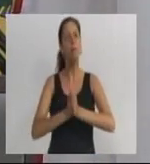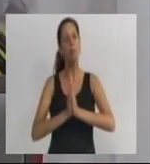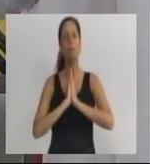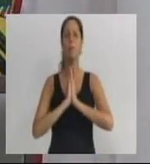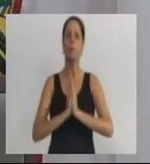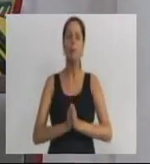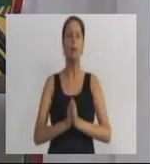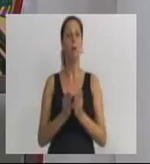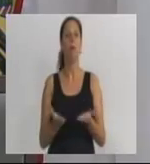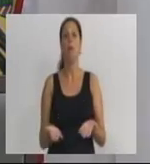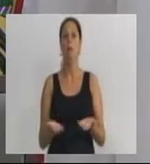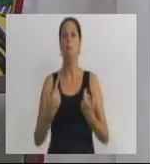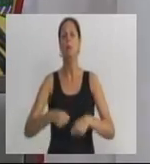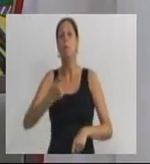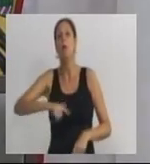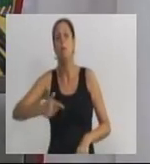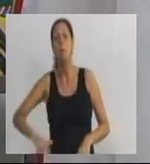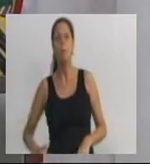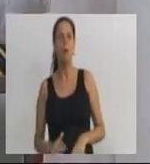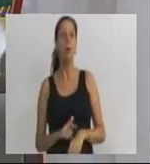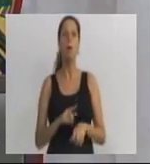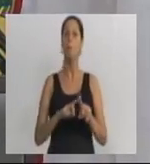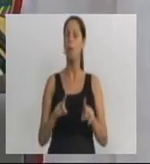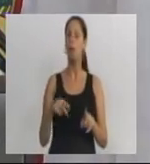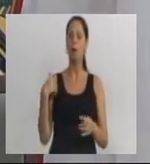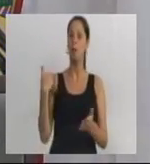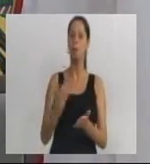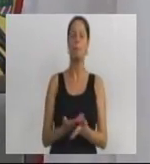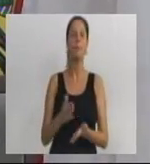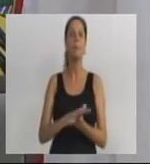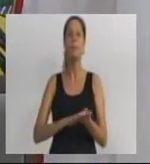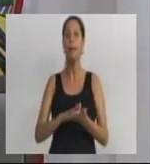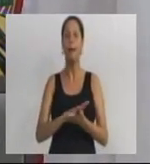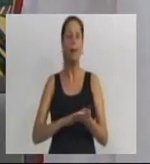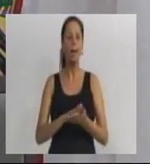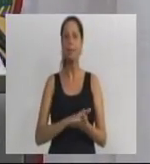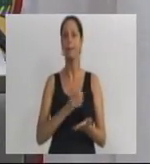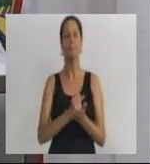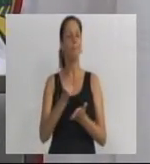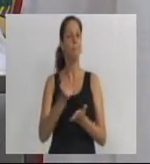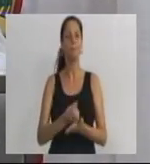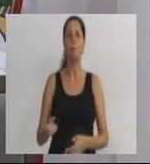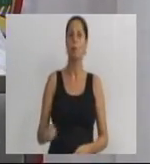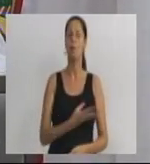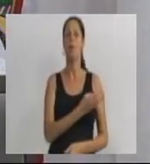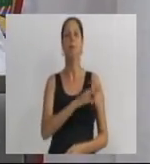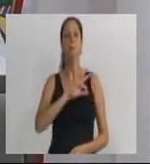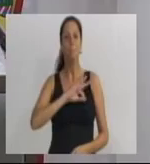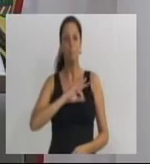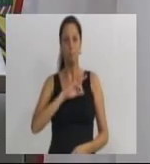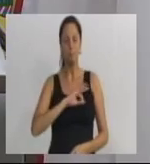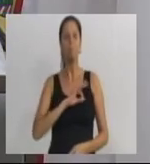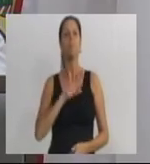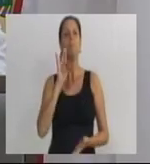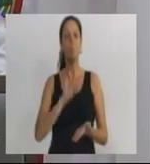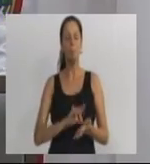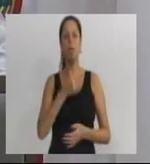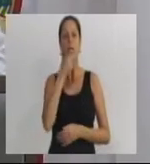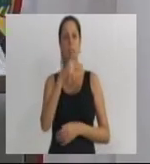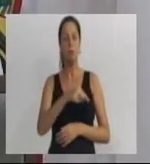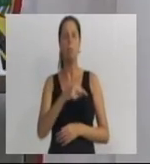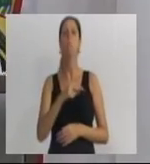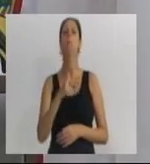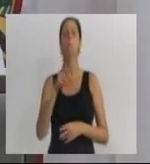que o efetivo que eu tenho eu não consigo fazer frente à criminalidade. Merece uma estátua, merece